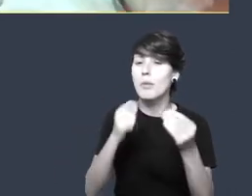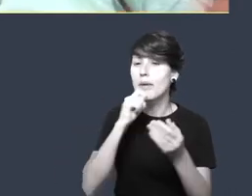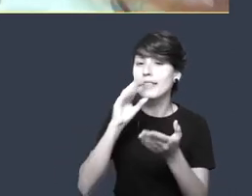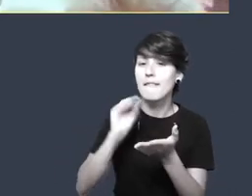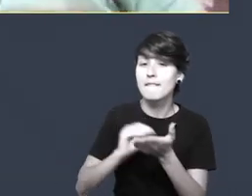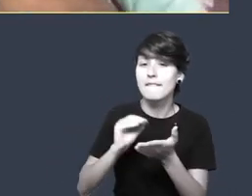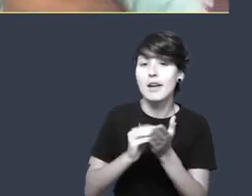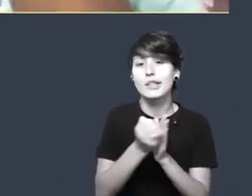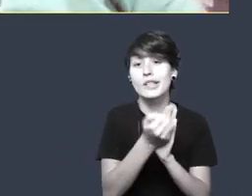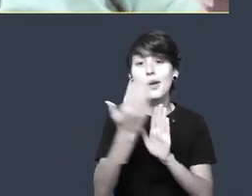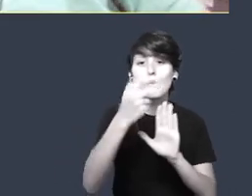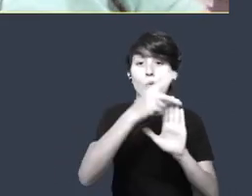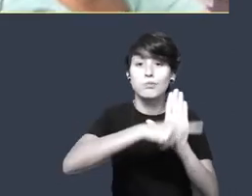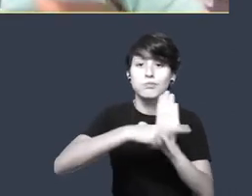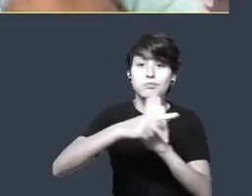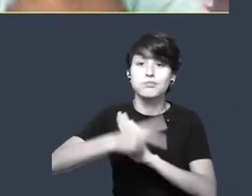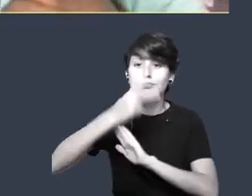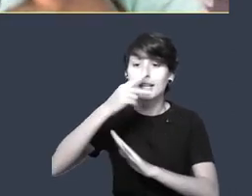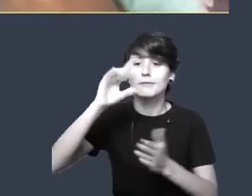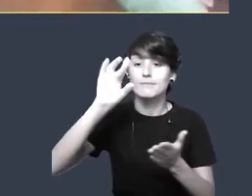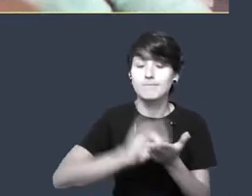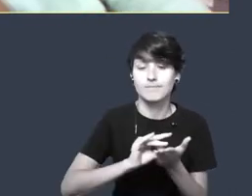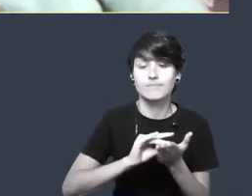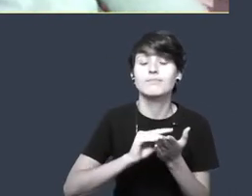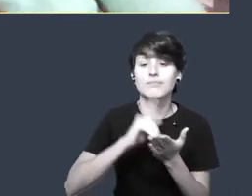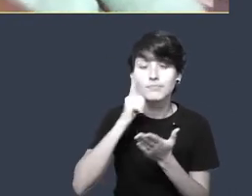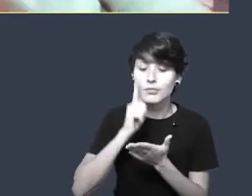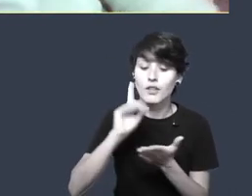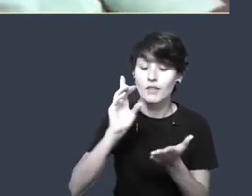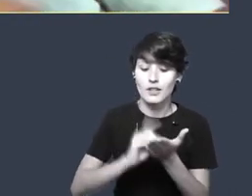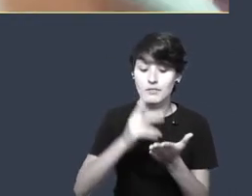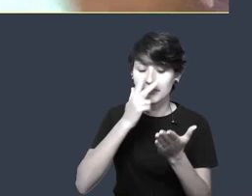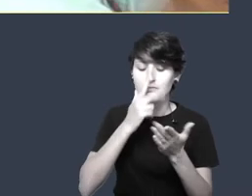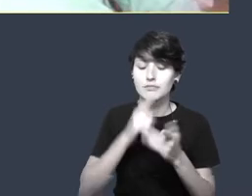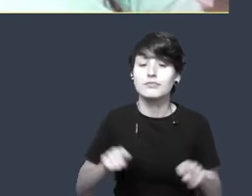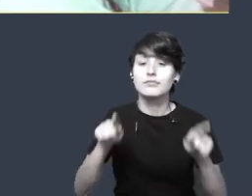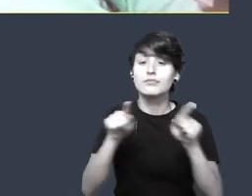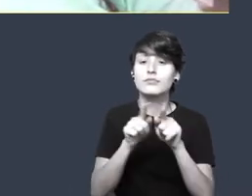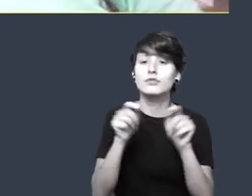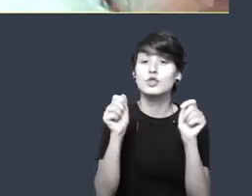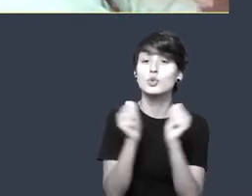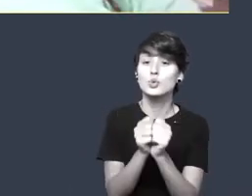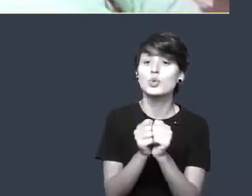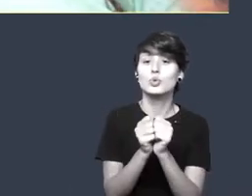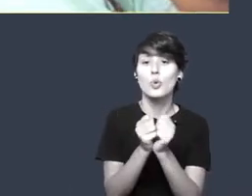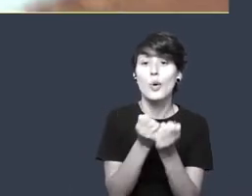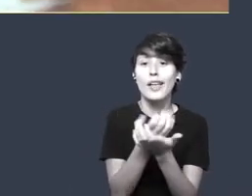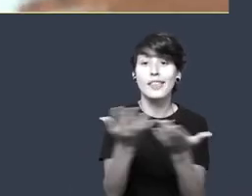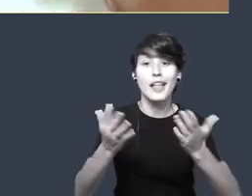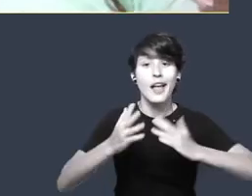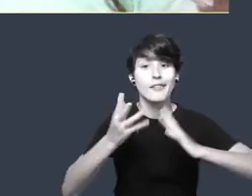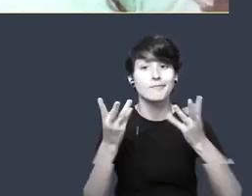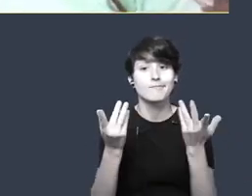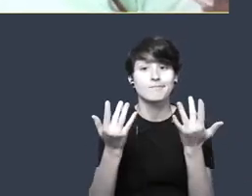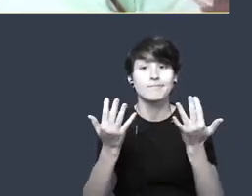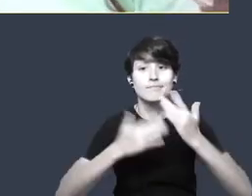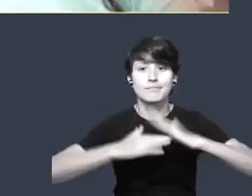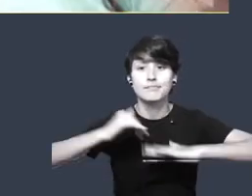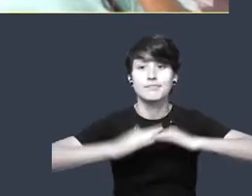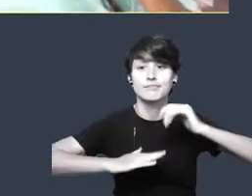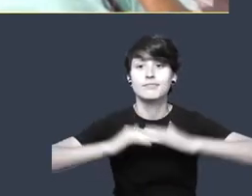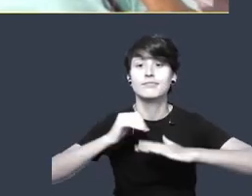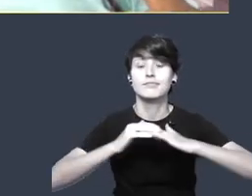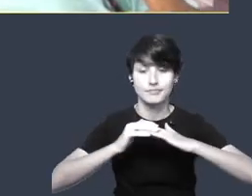algumas iniciativas mais concretas, onde a gente consiga se reunir e colocar a mão na massa, como, por exemplo, vocês